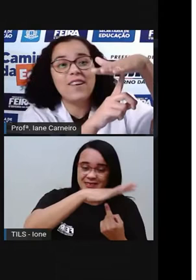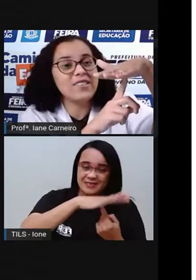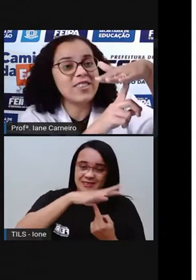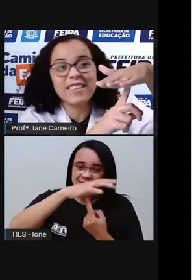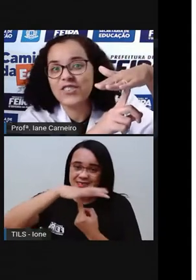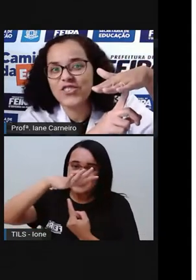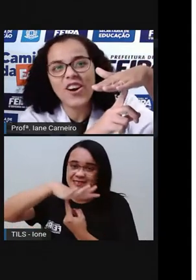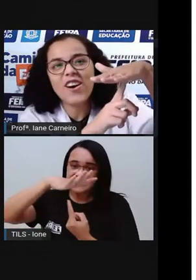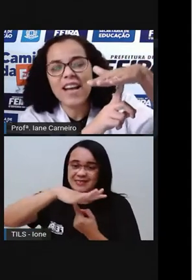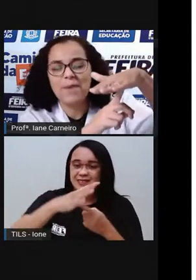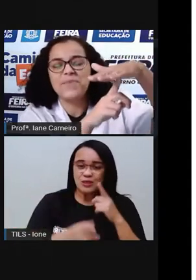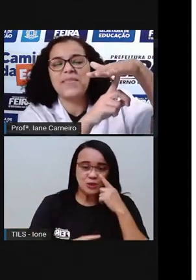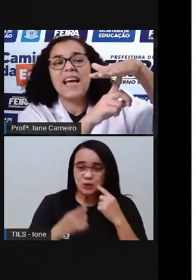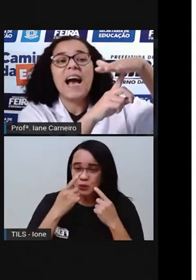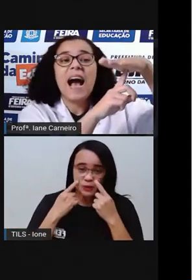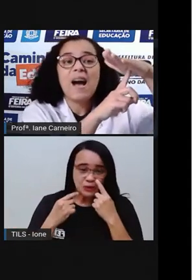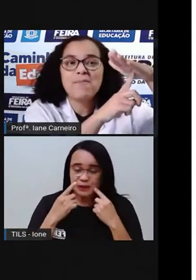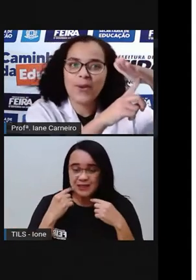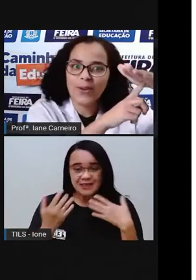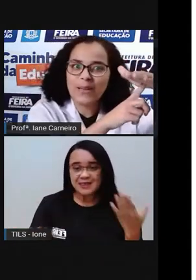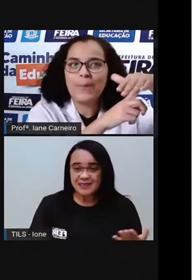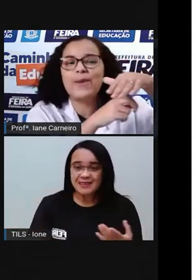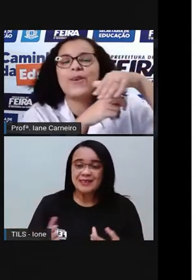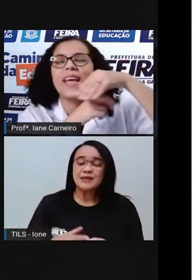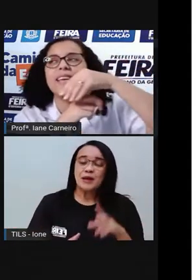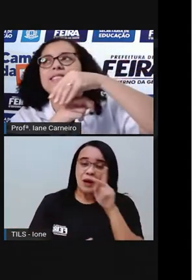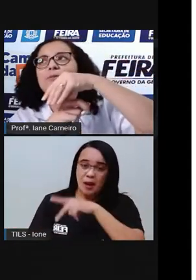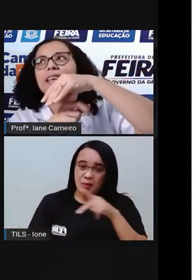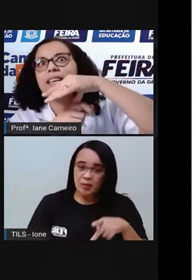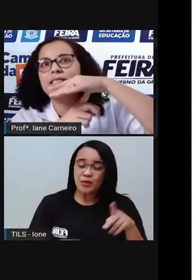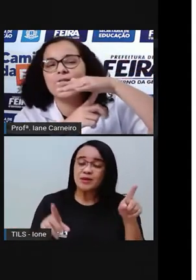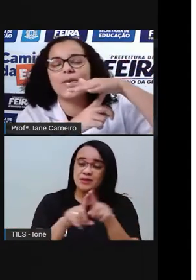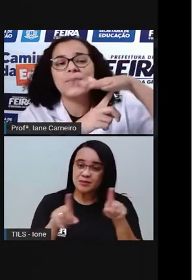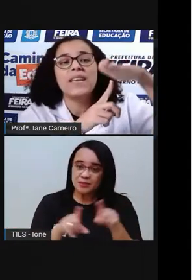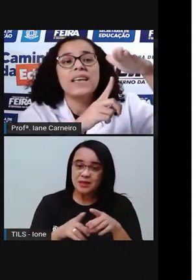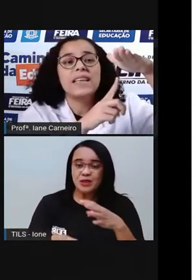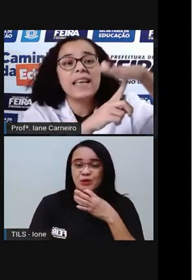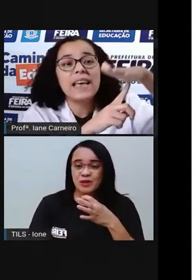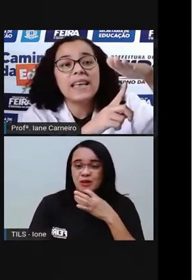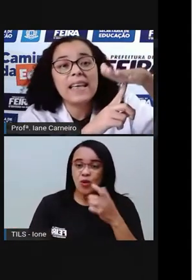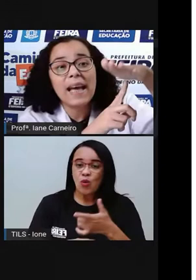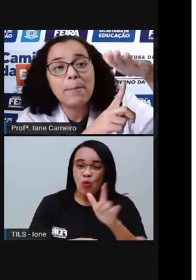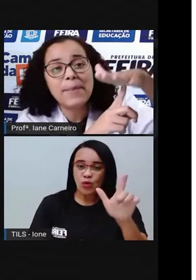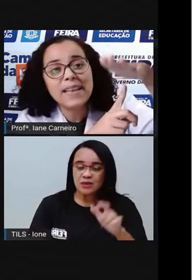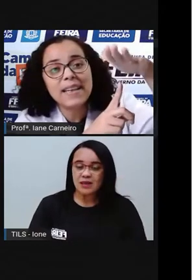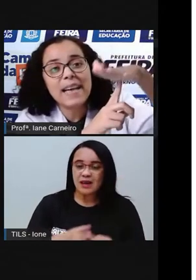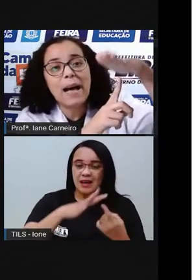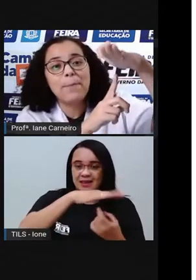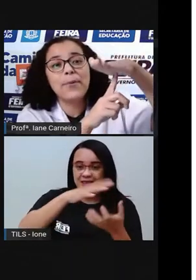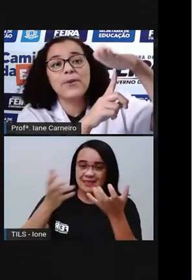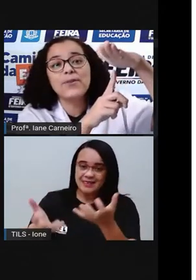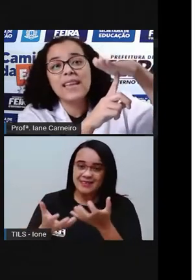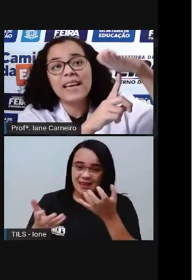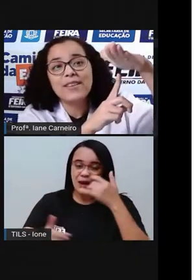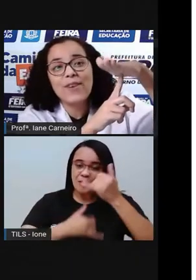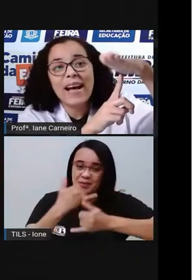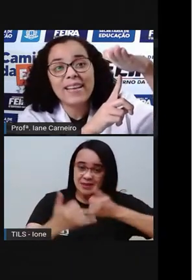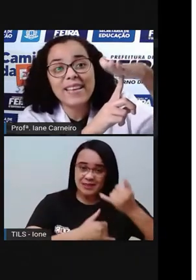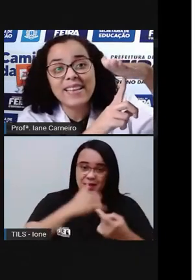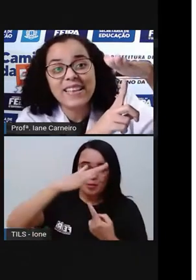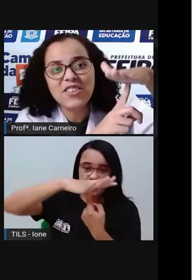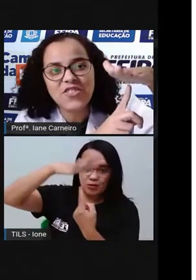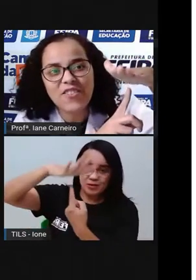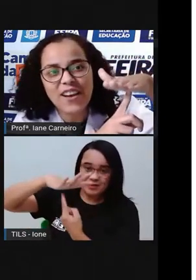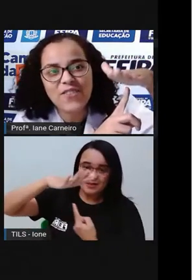não adianta chorar a prova também conheço uma que assim não quem quer brincar põe o